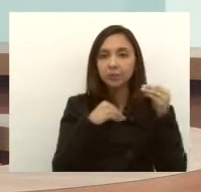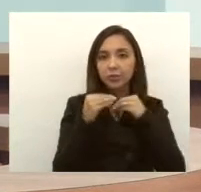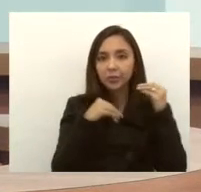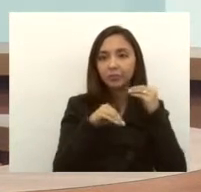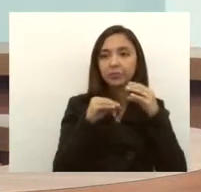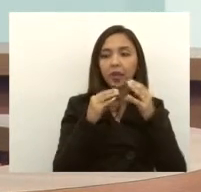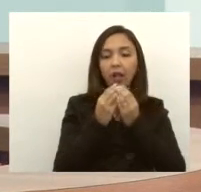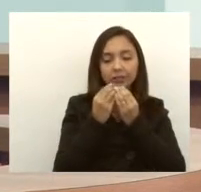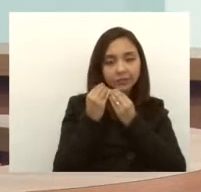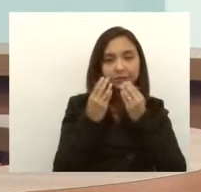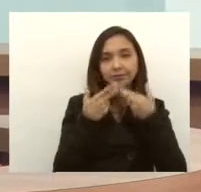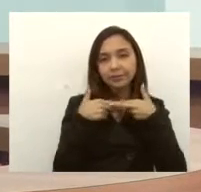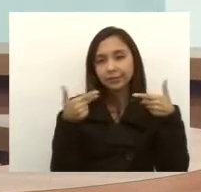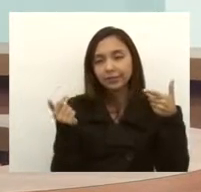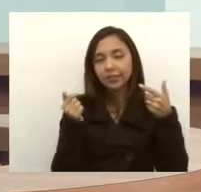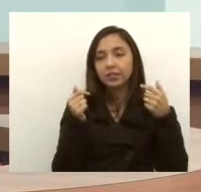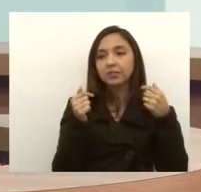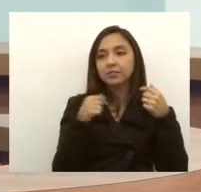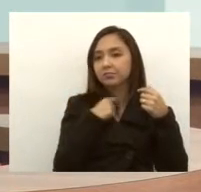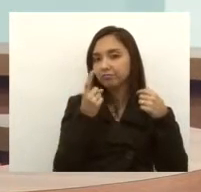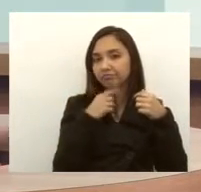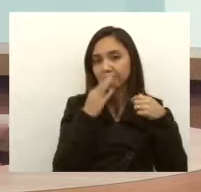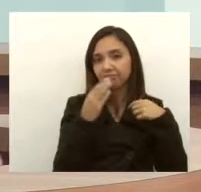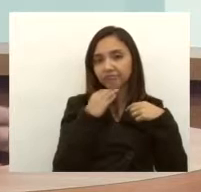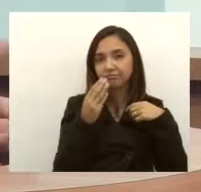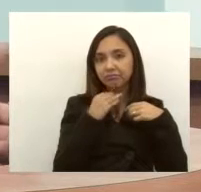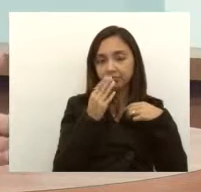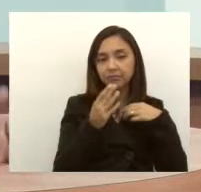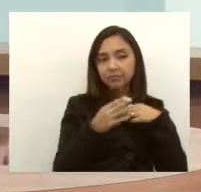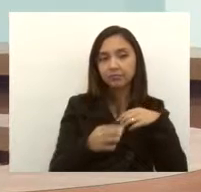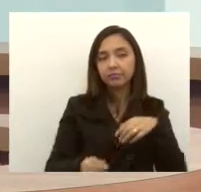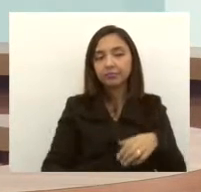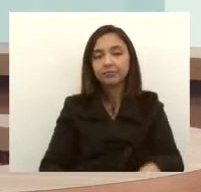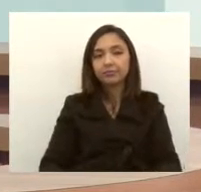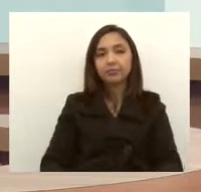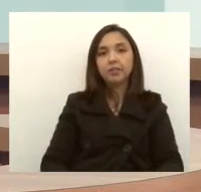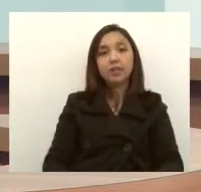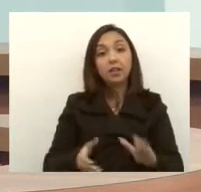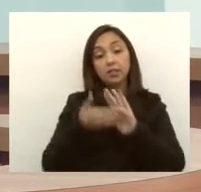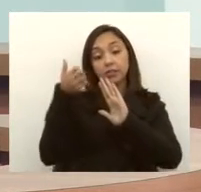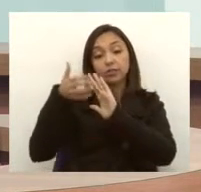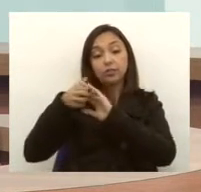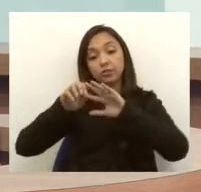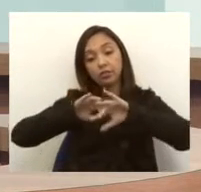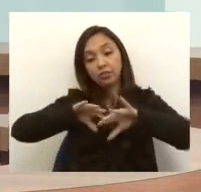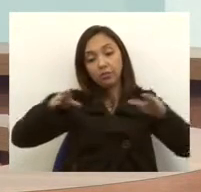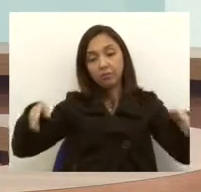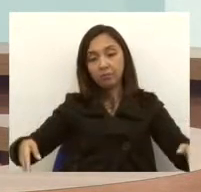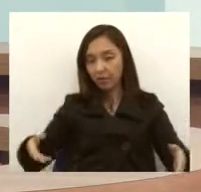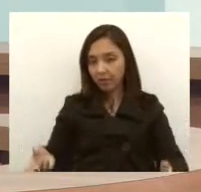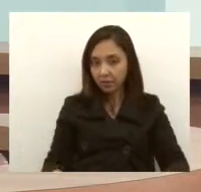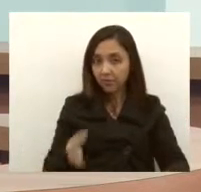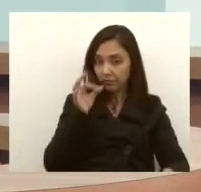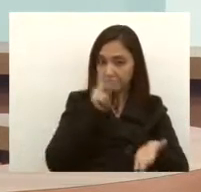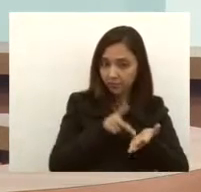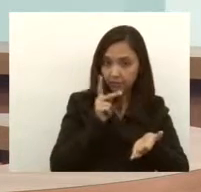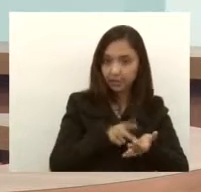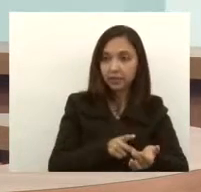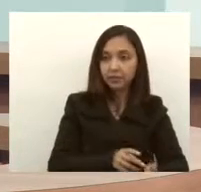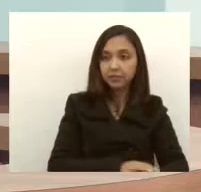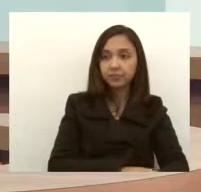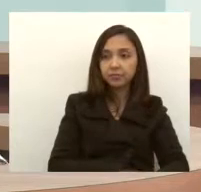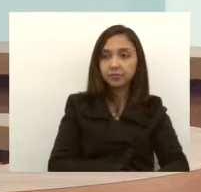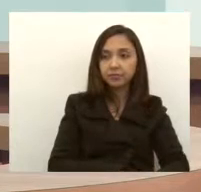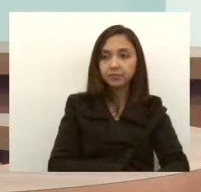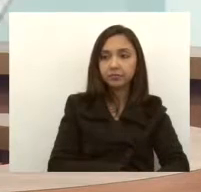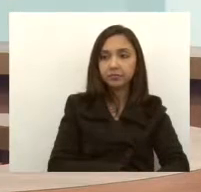fogaça, né? Sem chance, né? Sem chance. Eles mandam tirar o palco e o som, vereador Gilvan. É verdade,